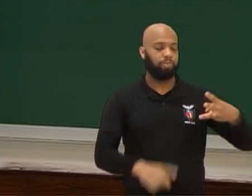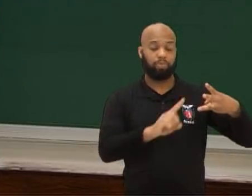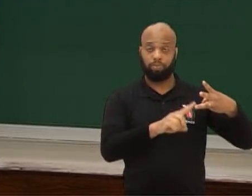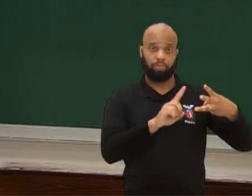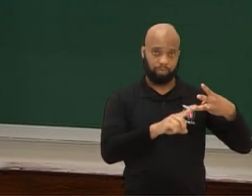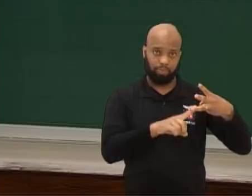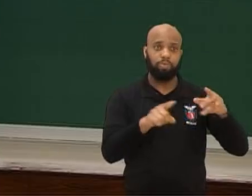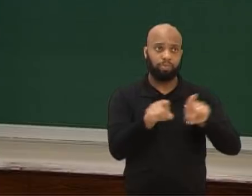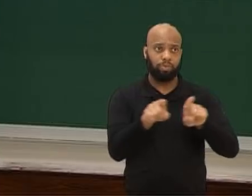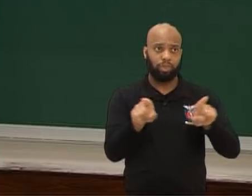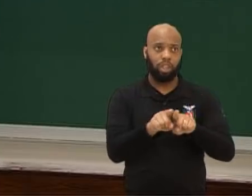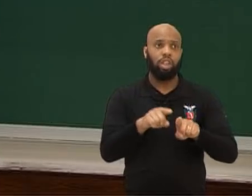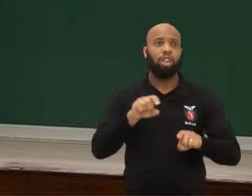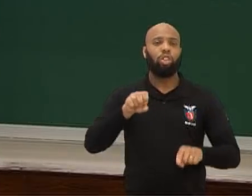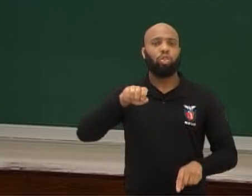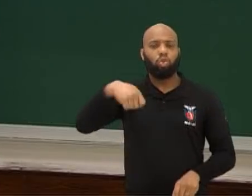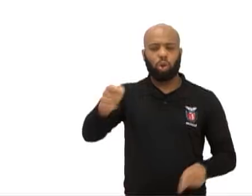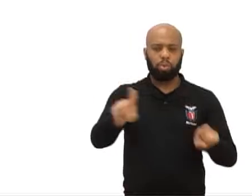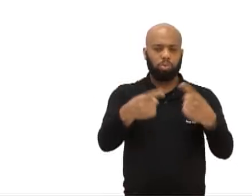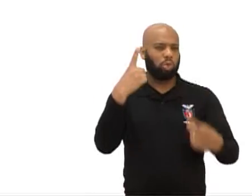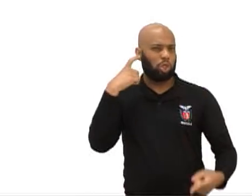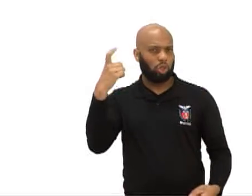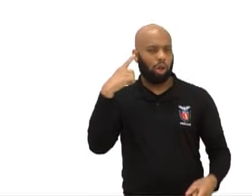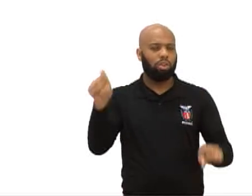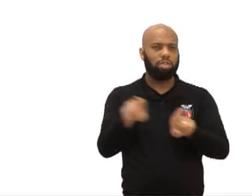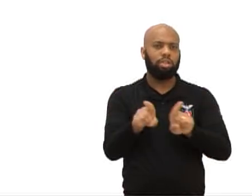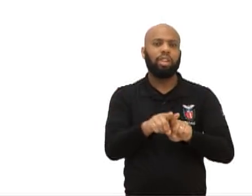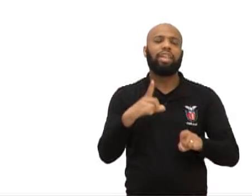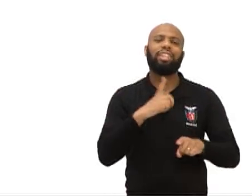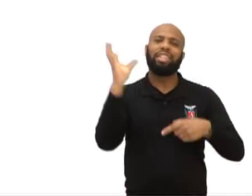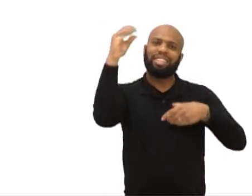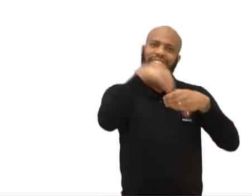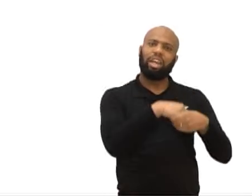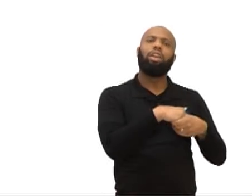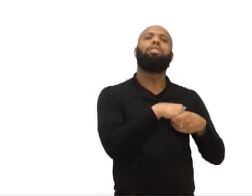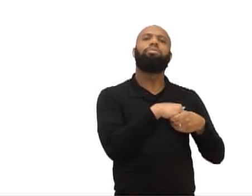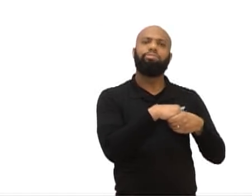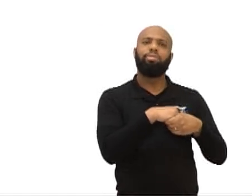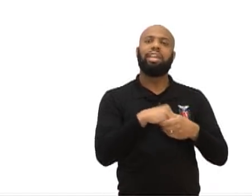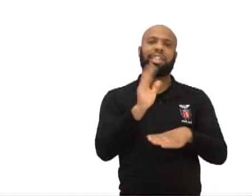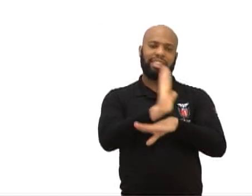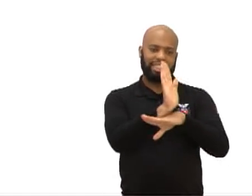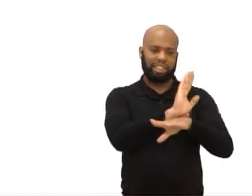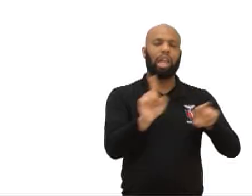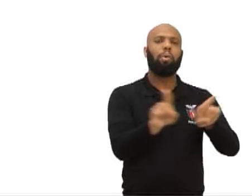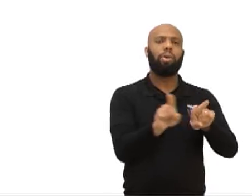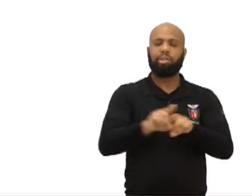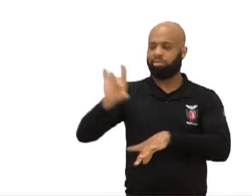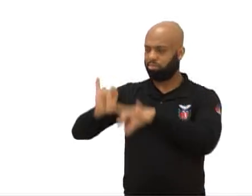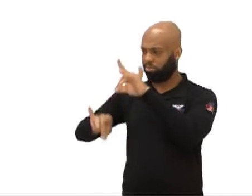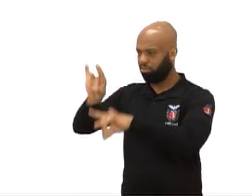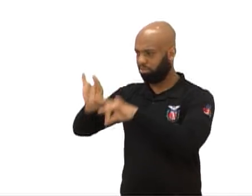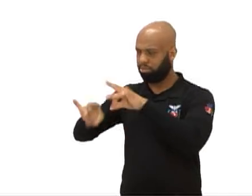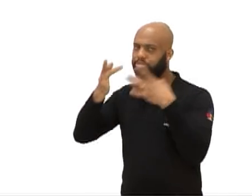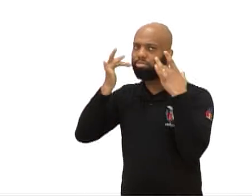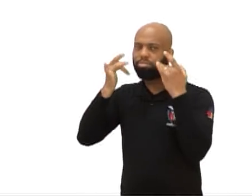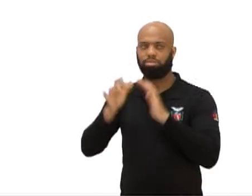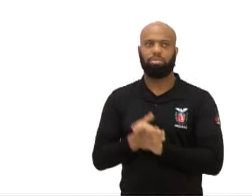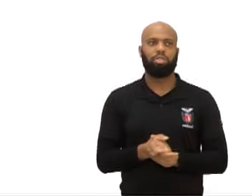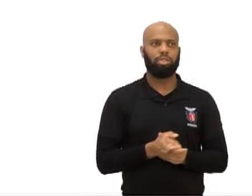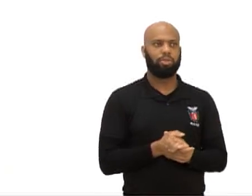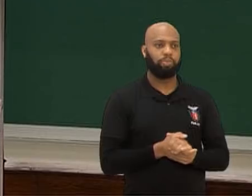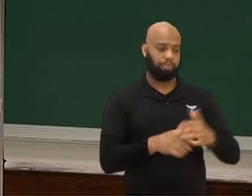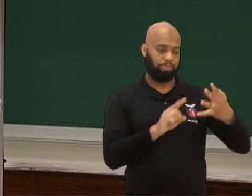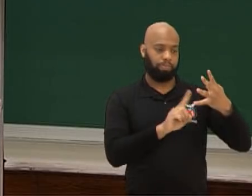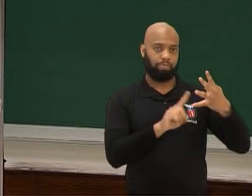sobre sonoplastia e veremos um pouco desse aspecto, tanto no cinema como no teatro. Veremos sobre